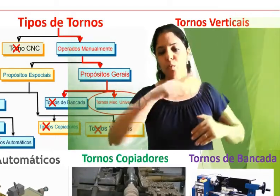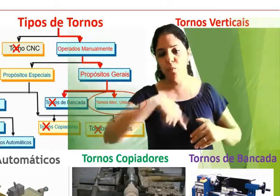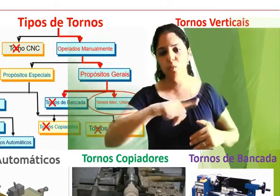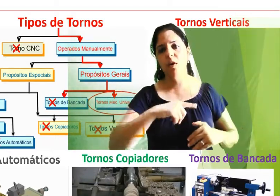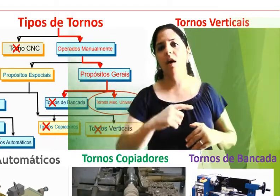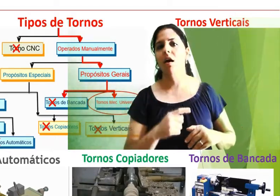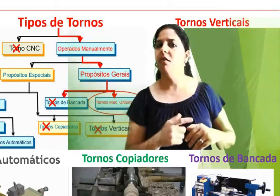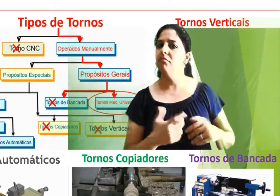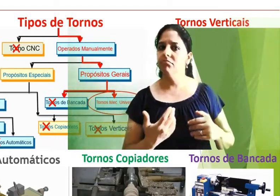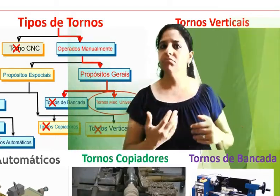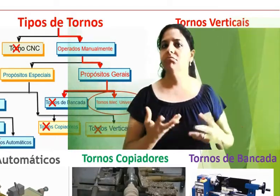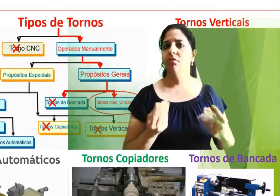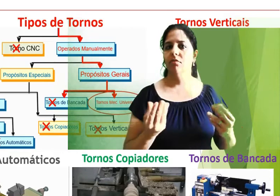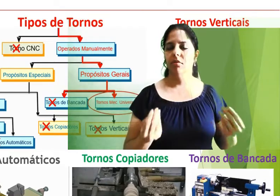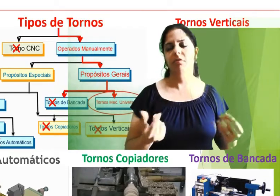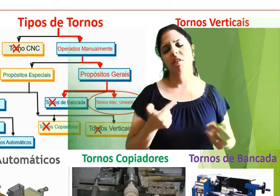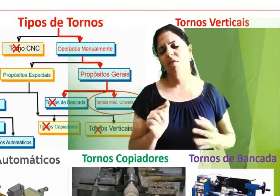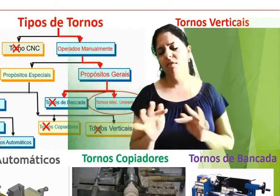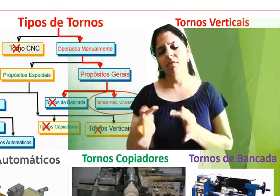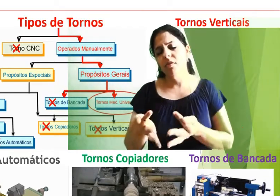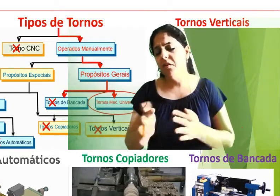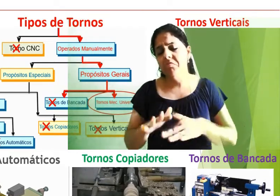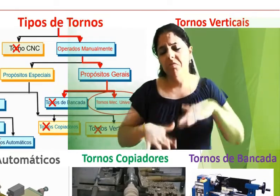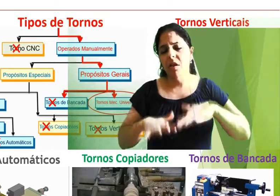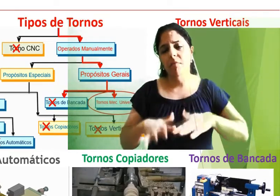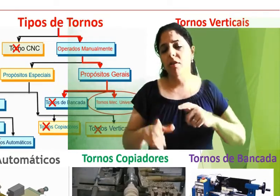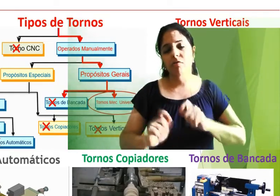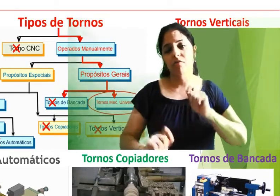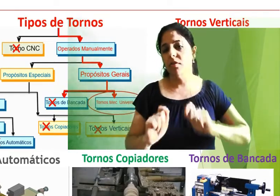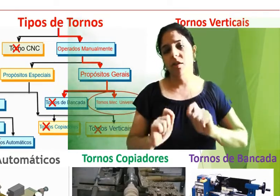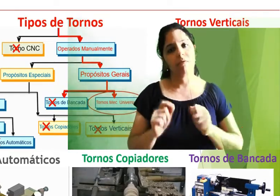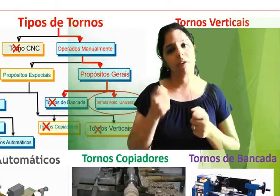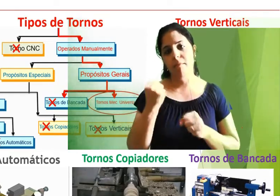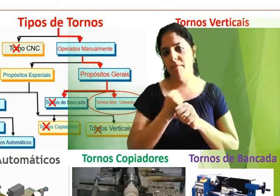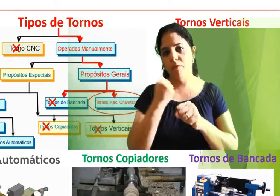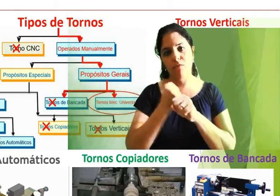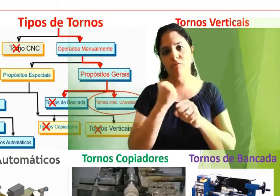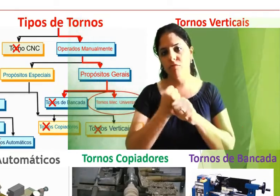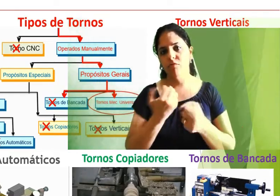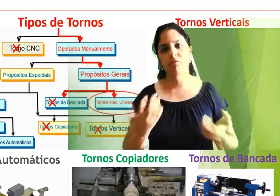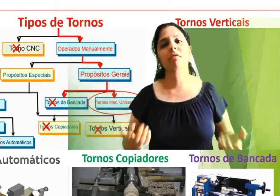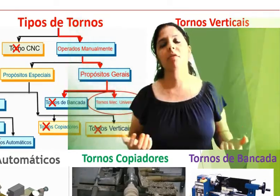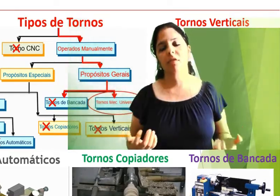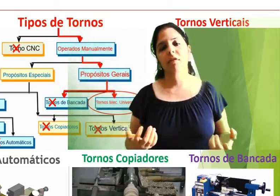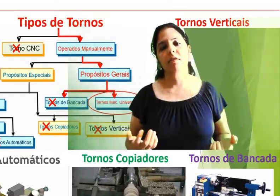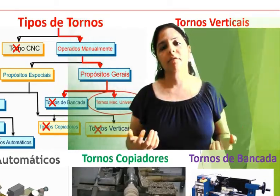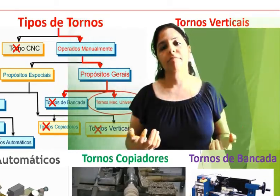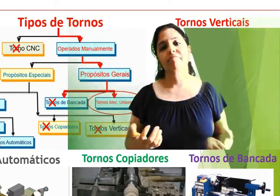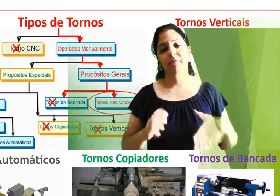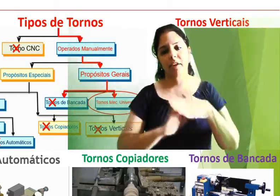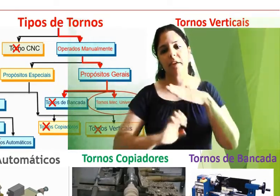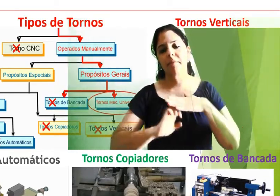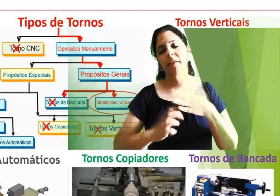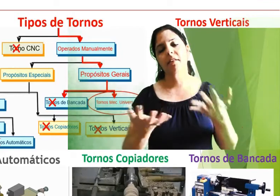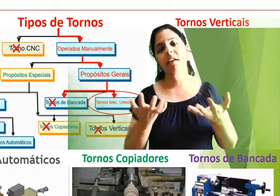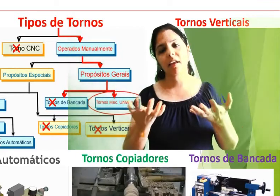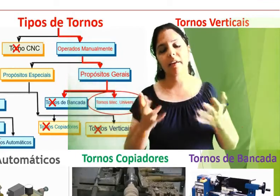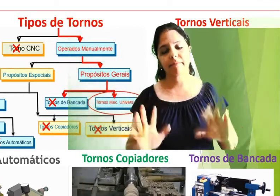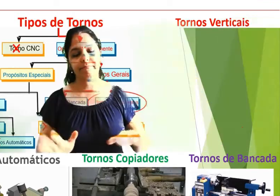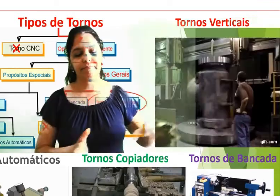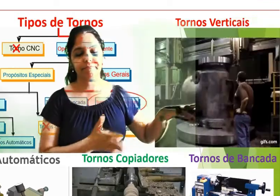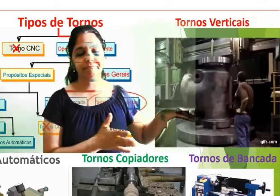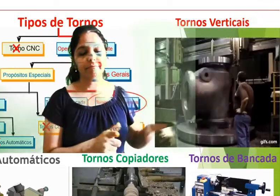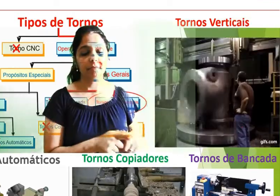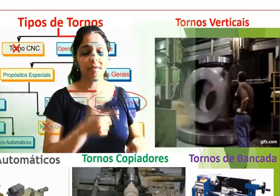rotações mais baixas, tá? Dependendo do que for a necessidade do consumidor, né? No caso da